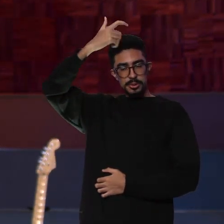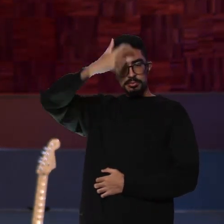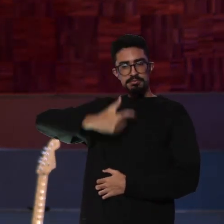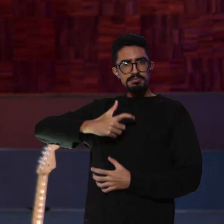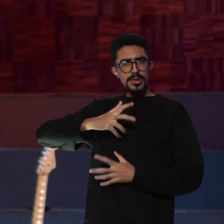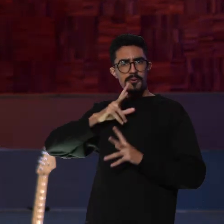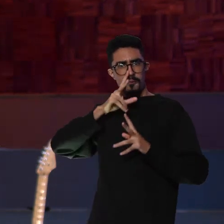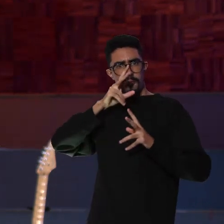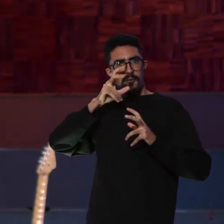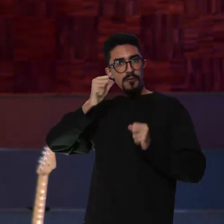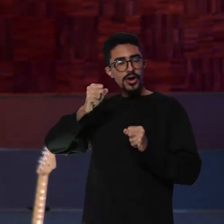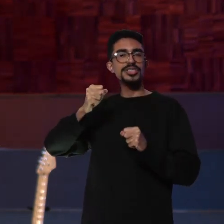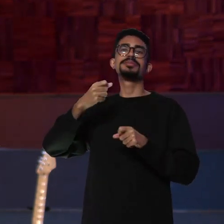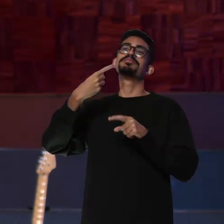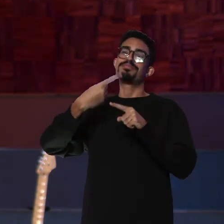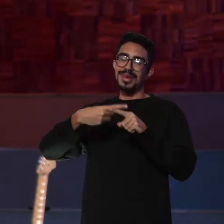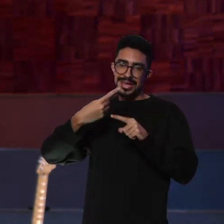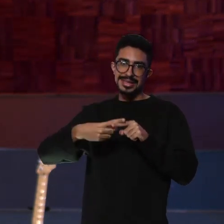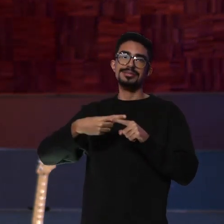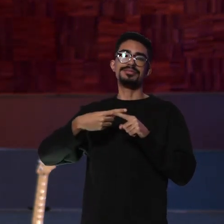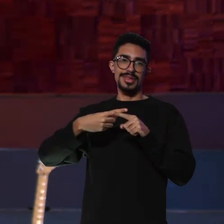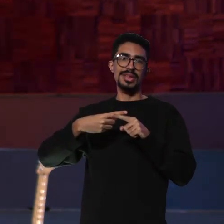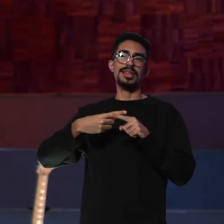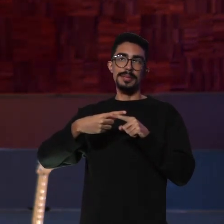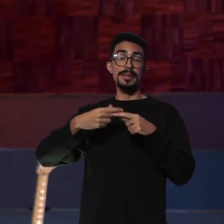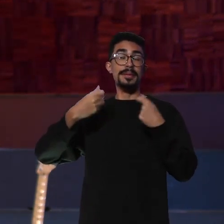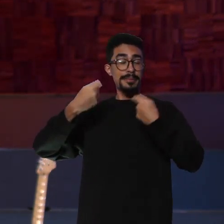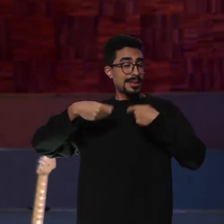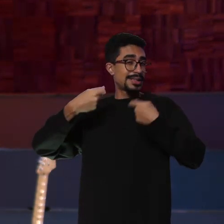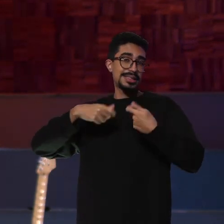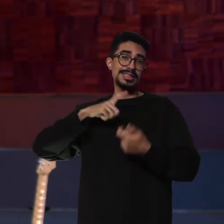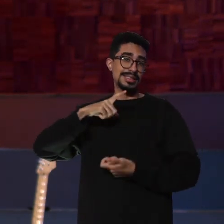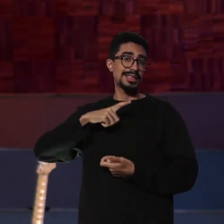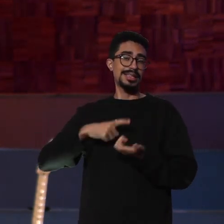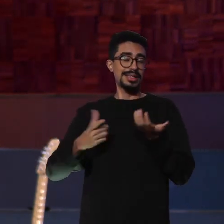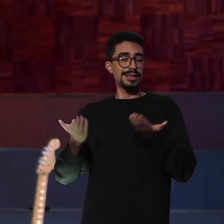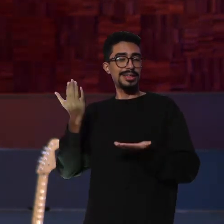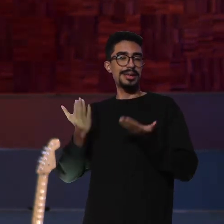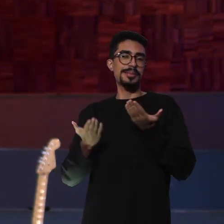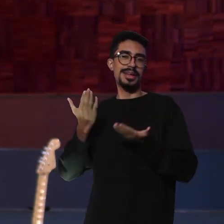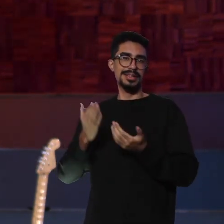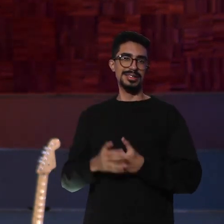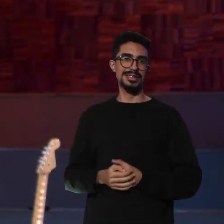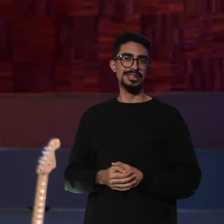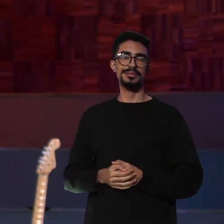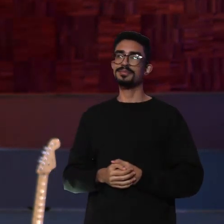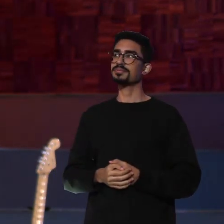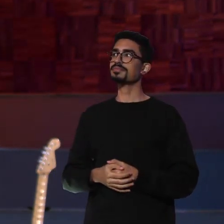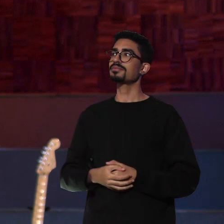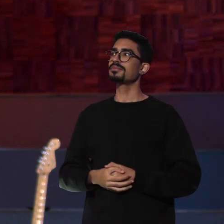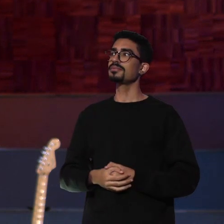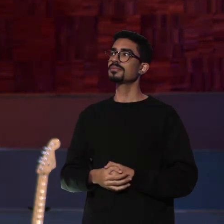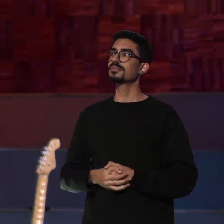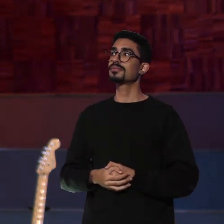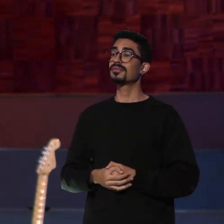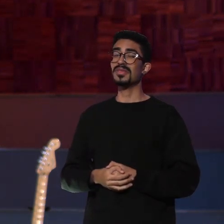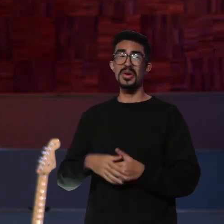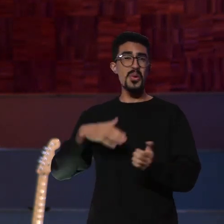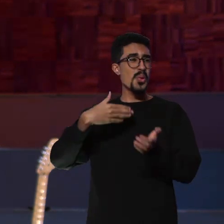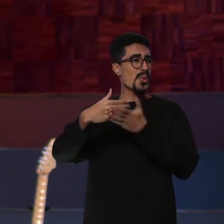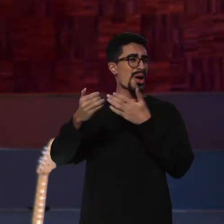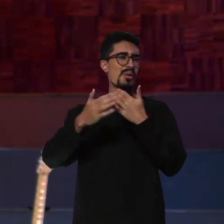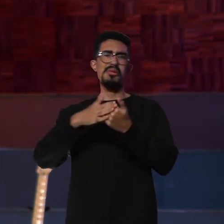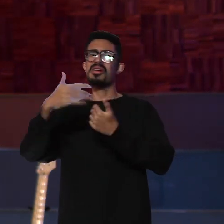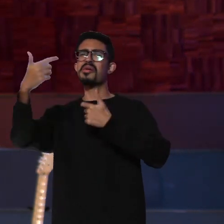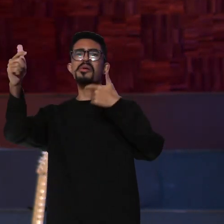própria carne, do que a nossa própria vontade, do que o nosso ímpeto, do que o nosso sangue, para os italianos, do que qualquer outra coisa